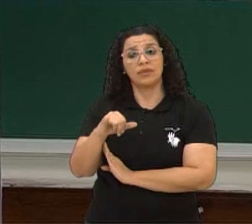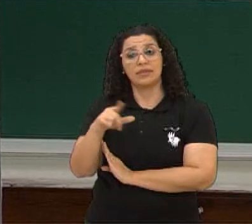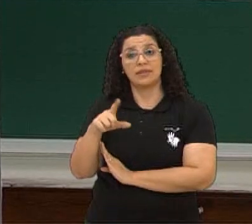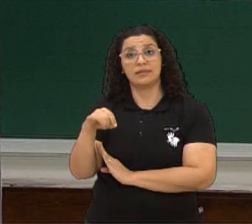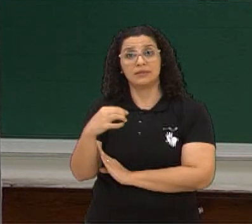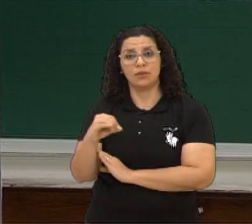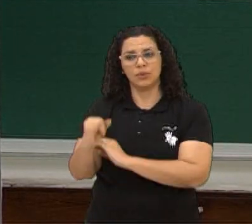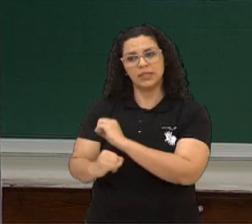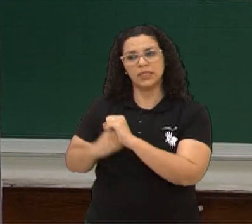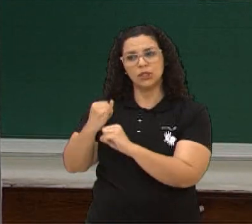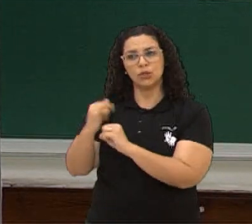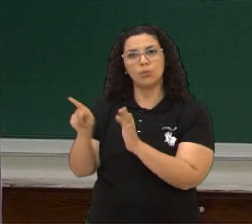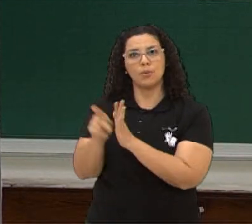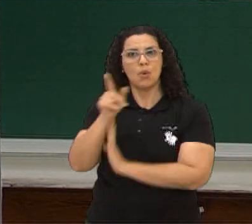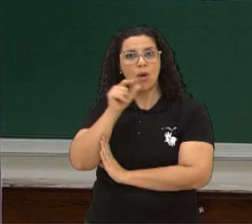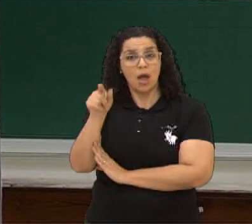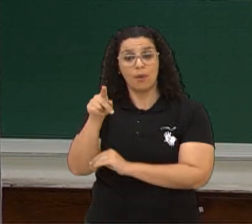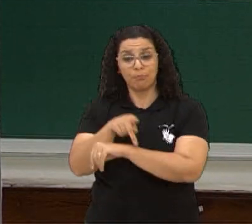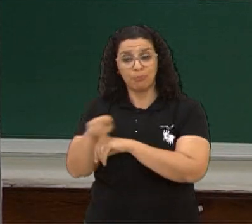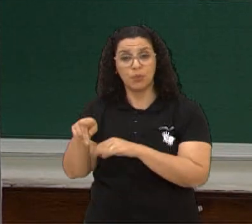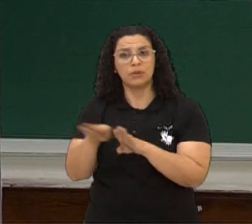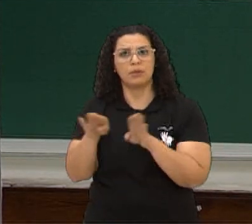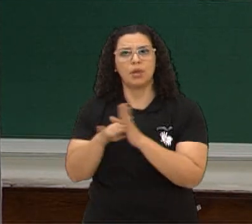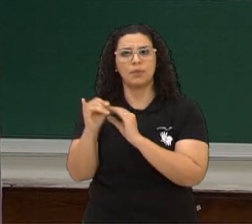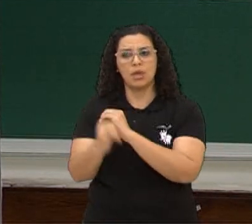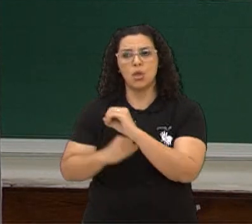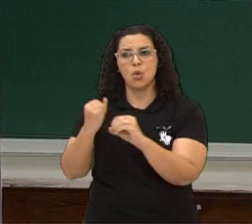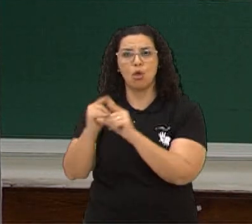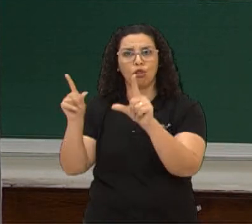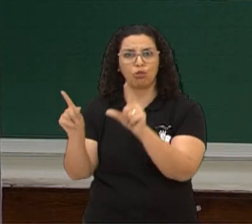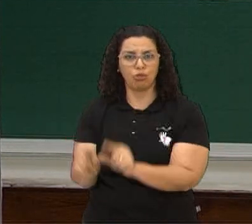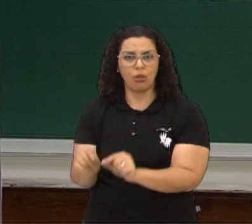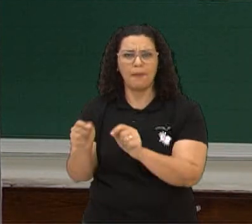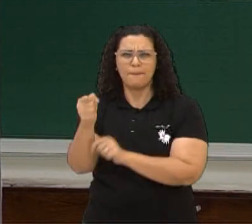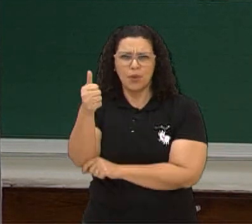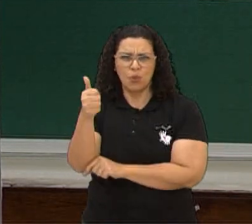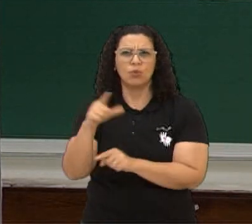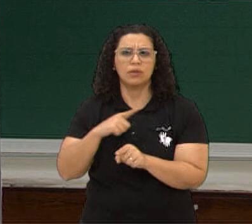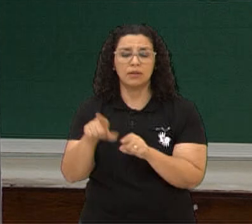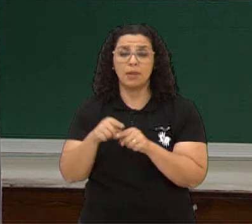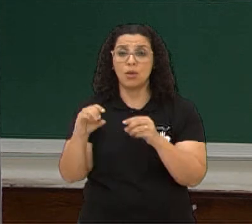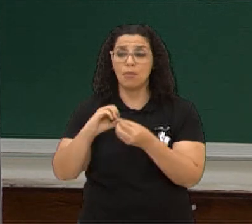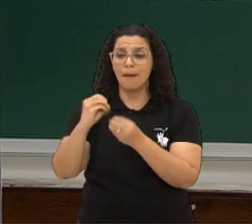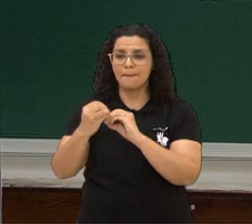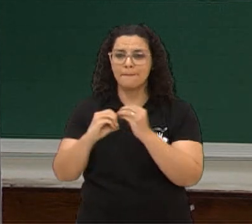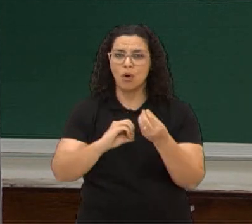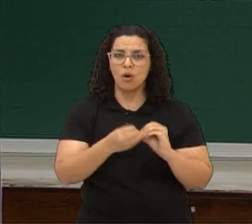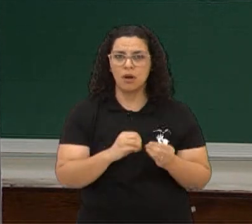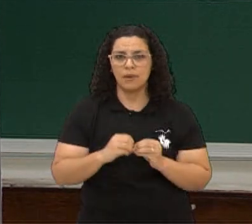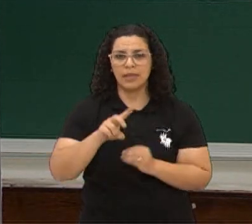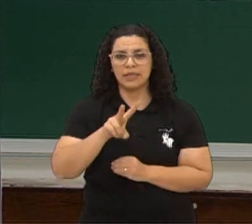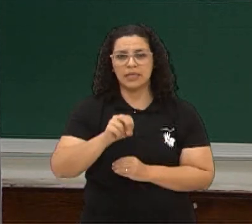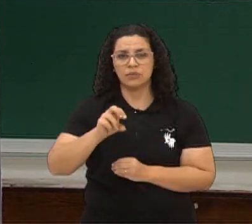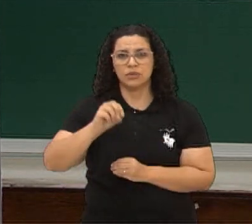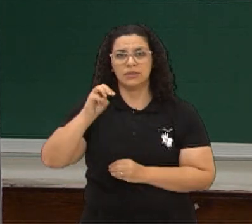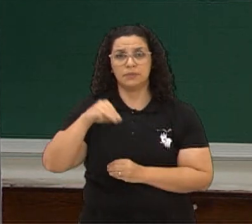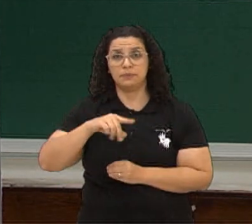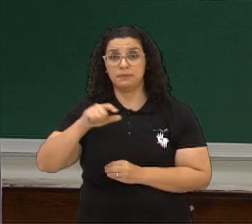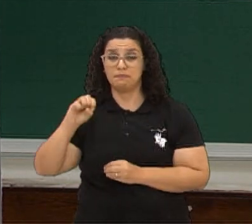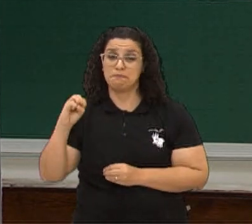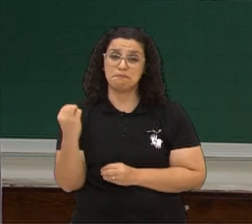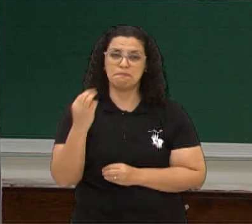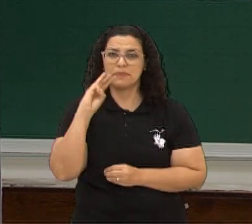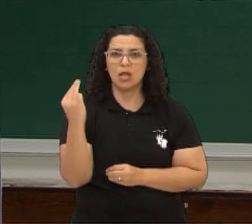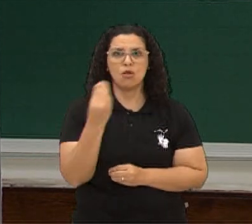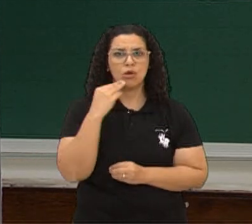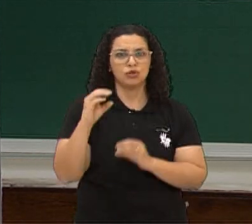água, que apesar de a água pura ter uma ionização bem baixinha, uma molécula para cada 550 milhões de